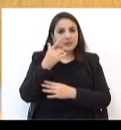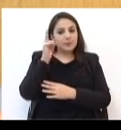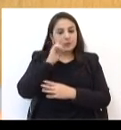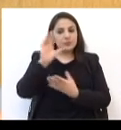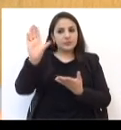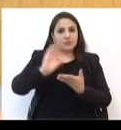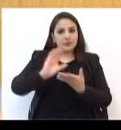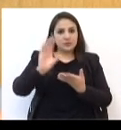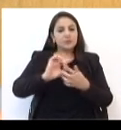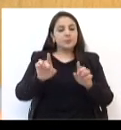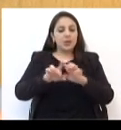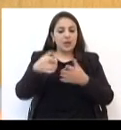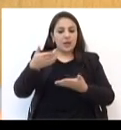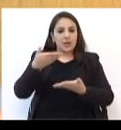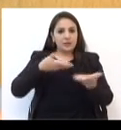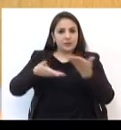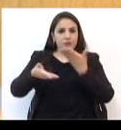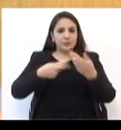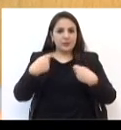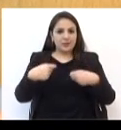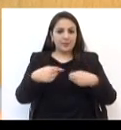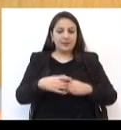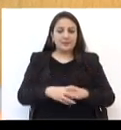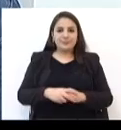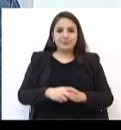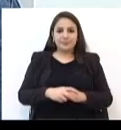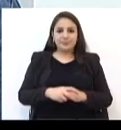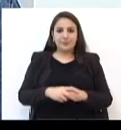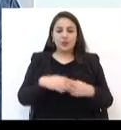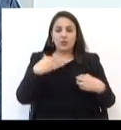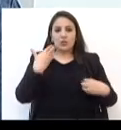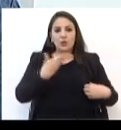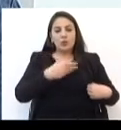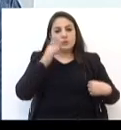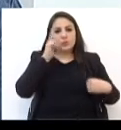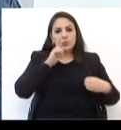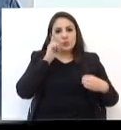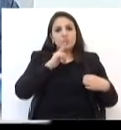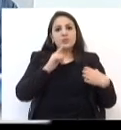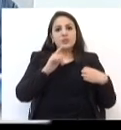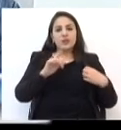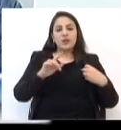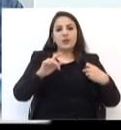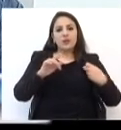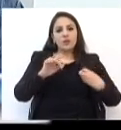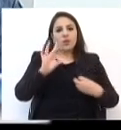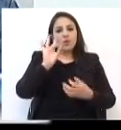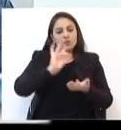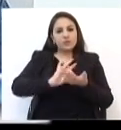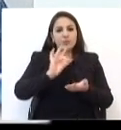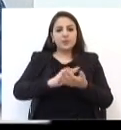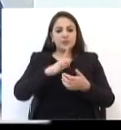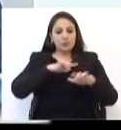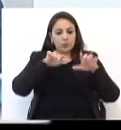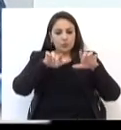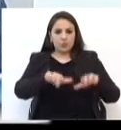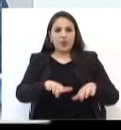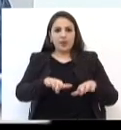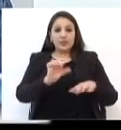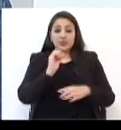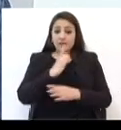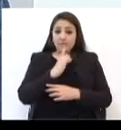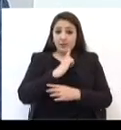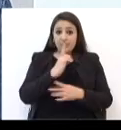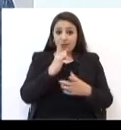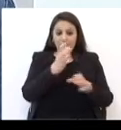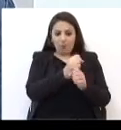de recursos e o atendimento de demandas. Que nós possamos ter, de fato, um espaço que tenha